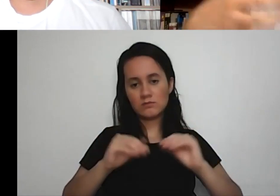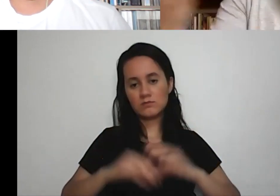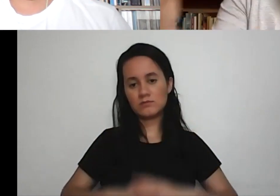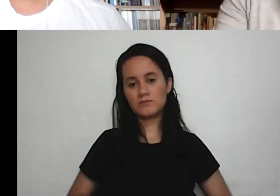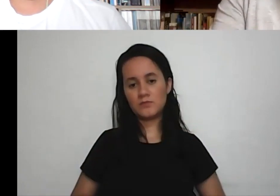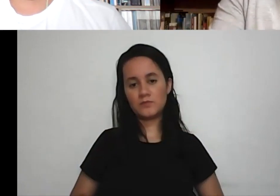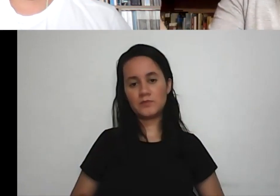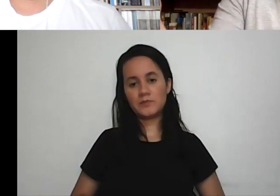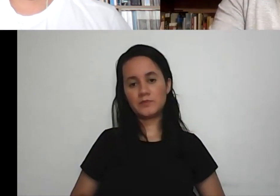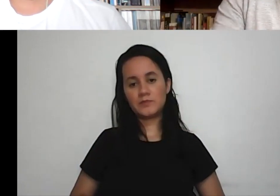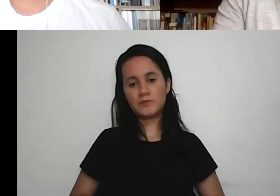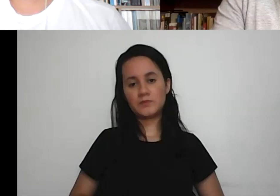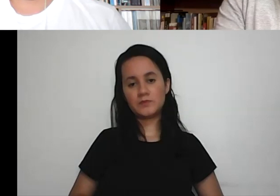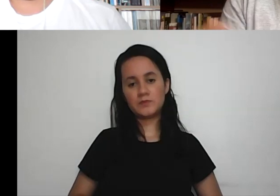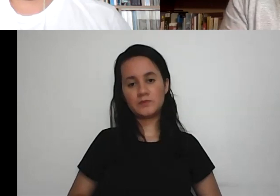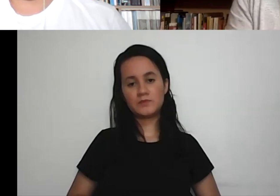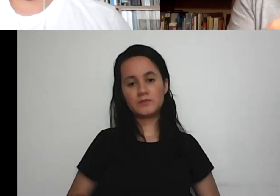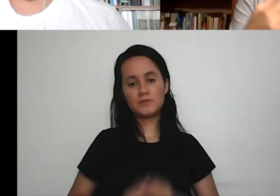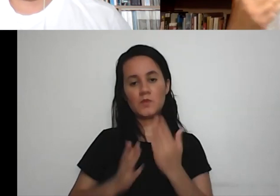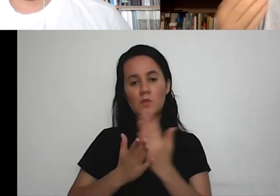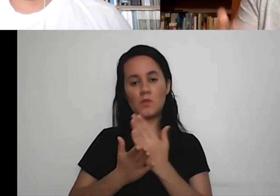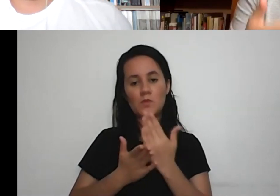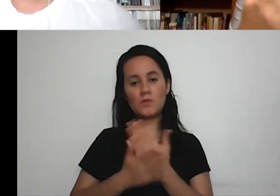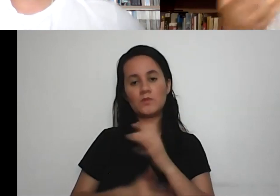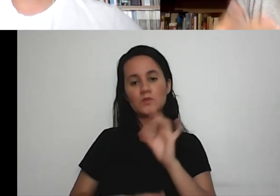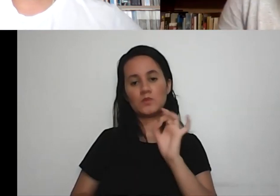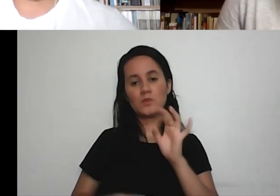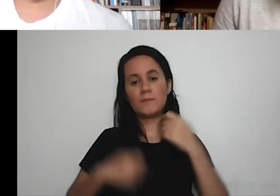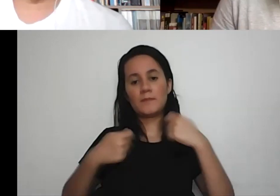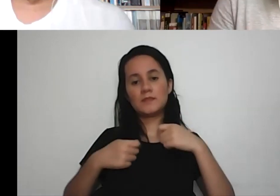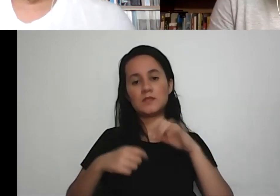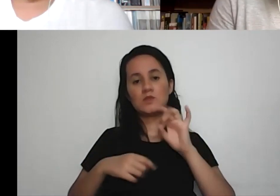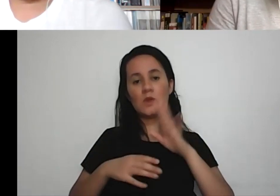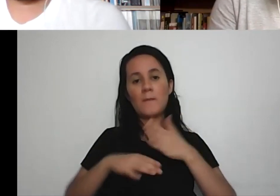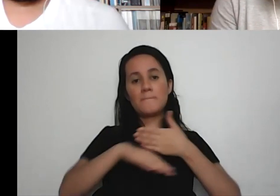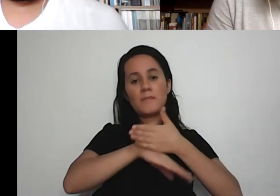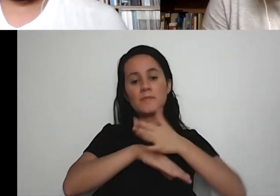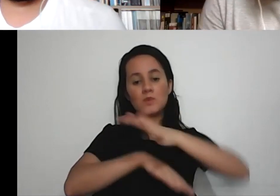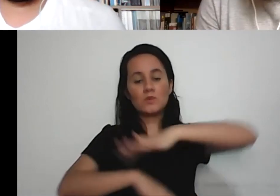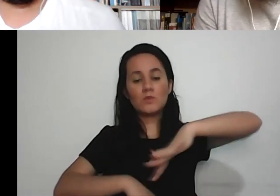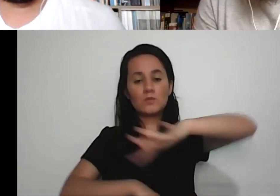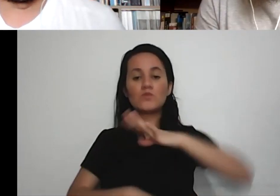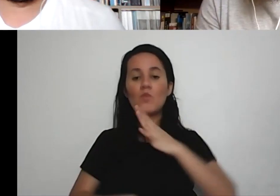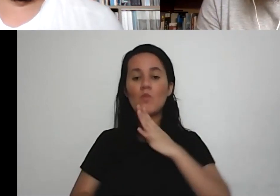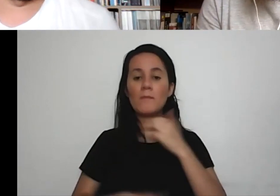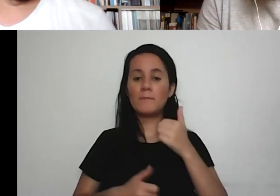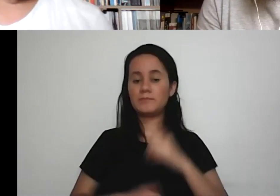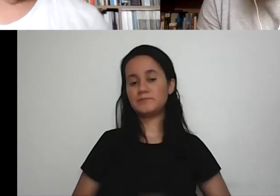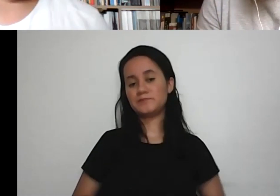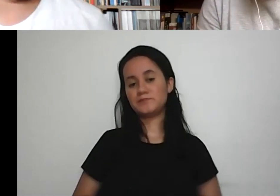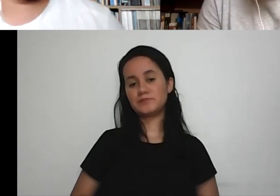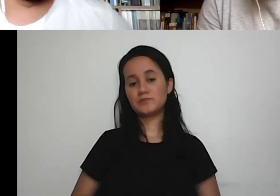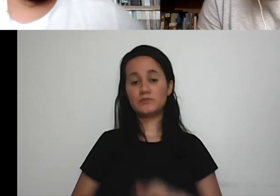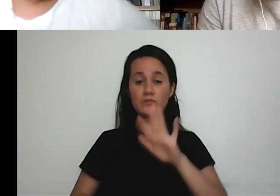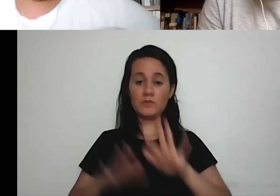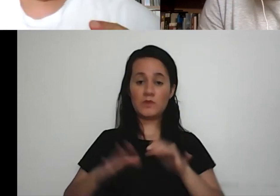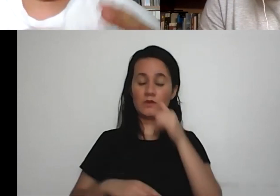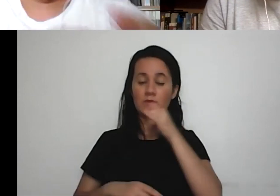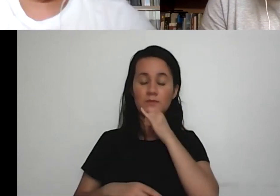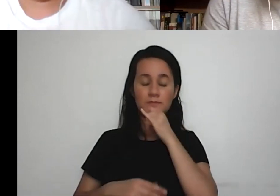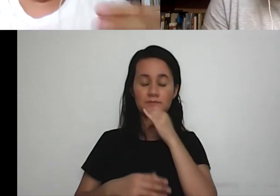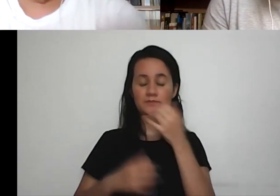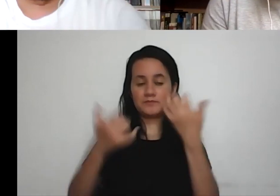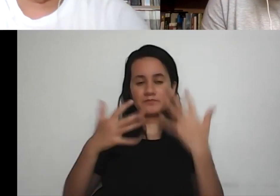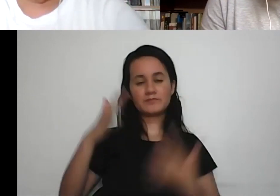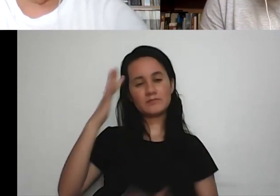publicar um livro, na verdade. Papel. Você precisa estar participando desse ambiente. Não, você vê, quando você